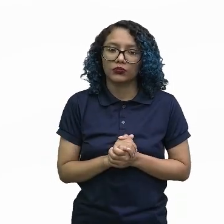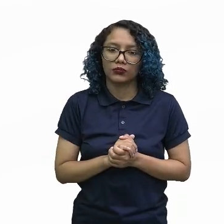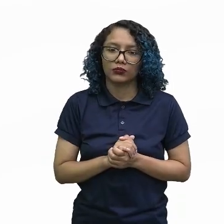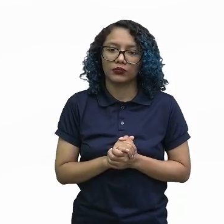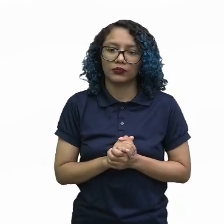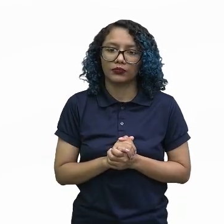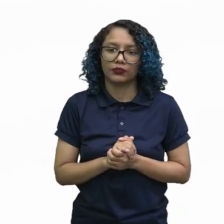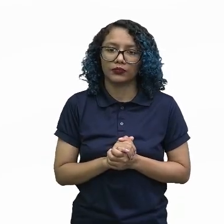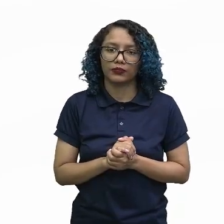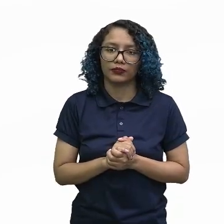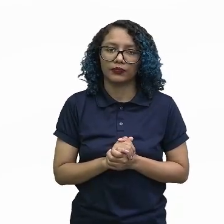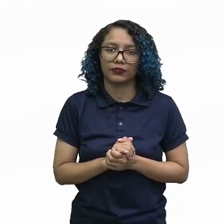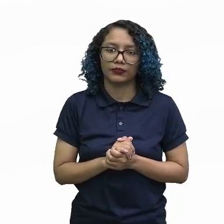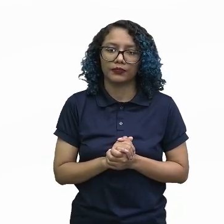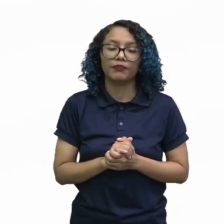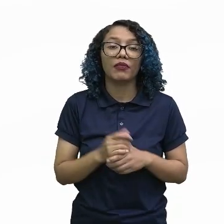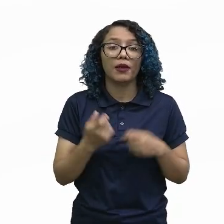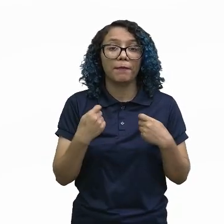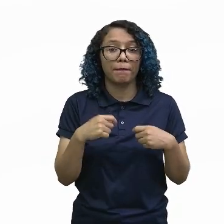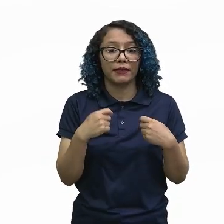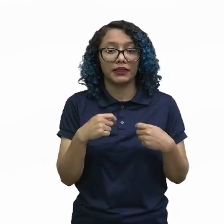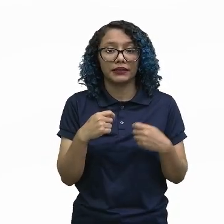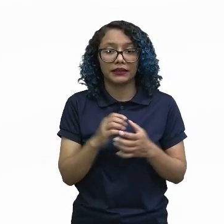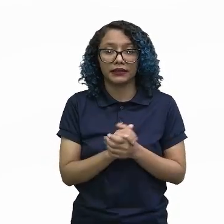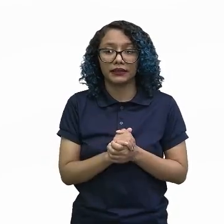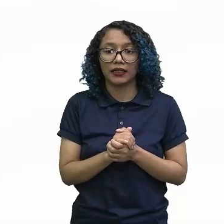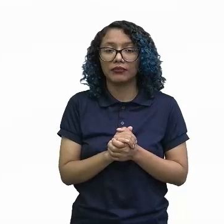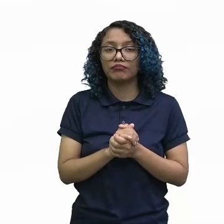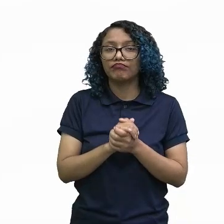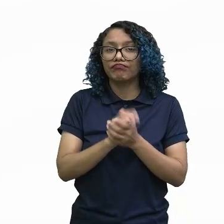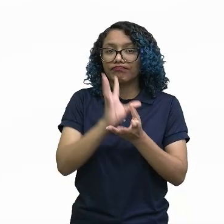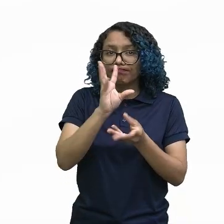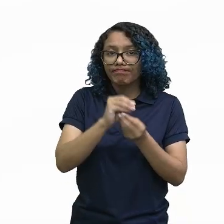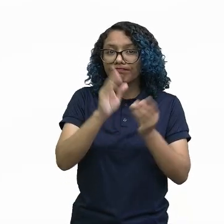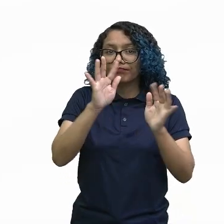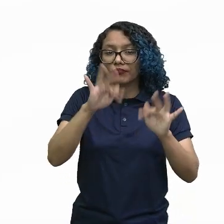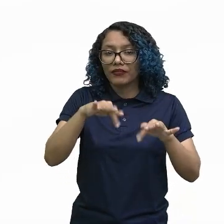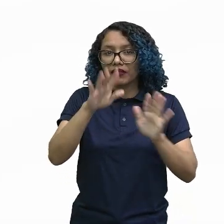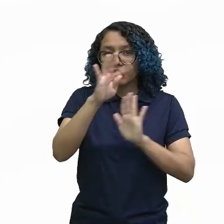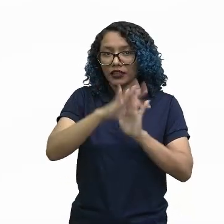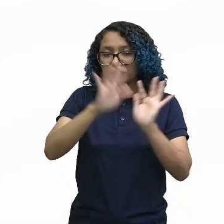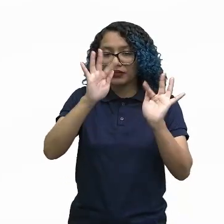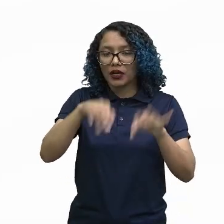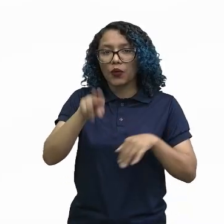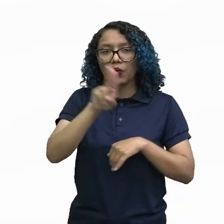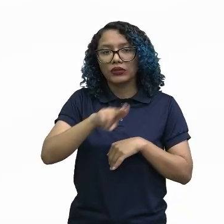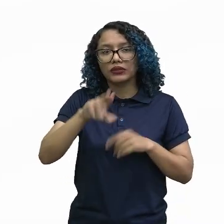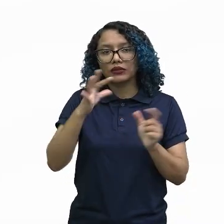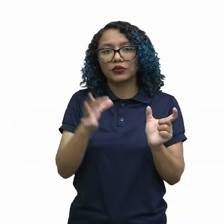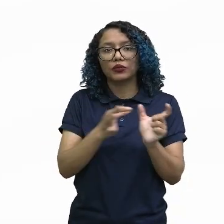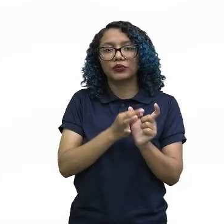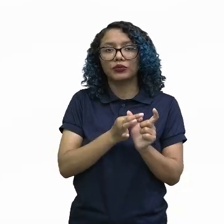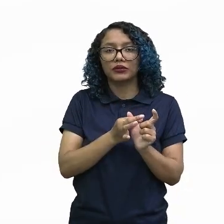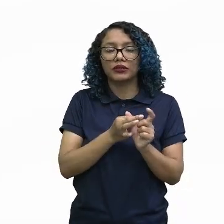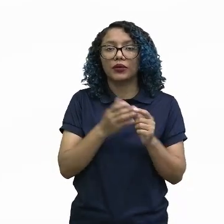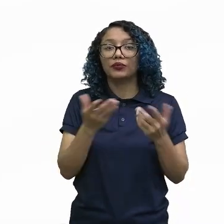você precisa encerrar o seu texto utilizando as orações, as conjunções,